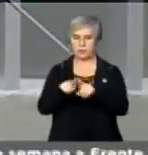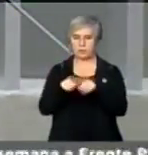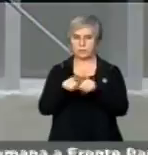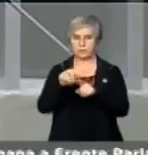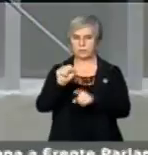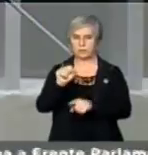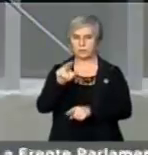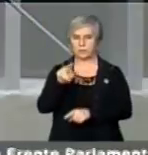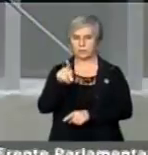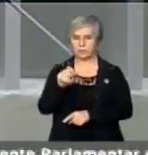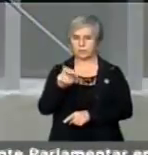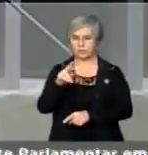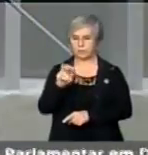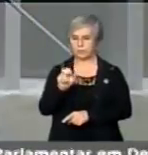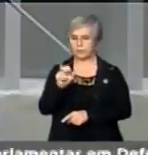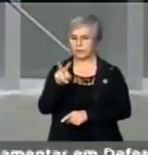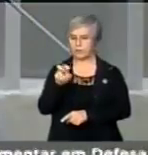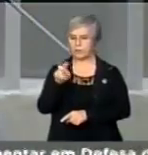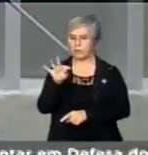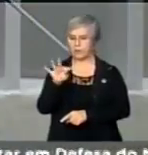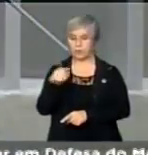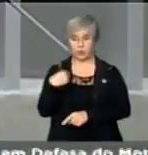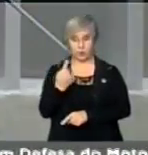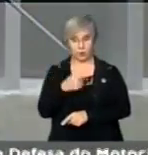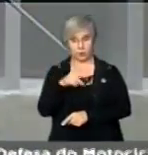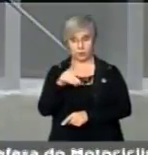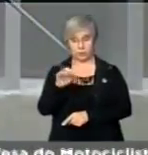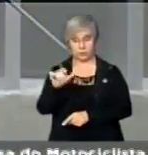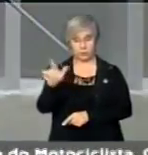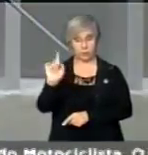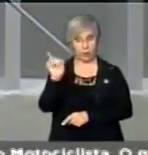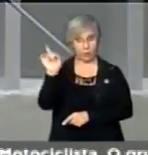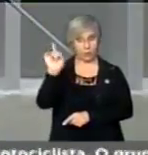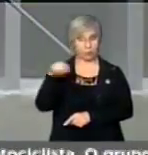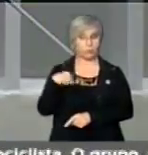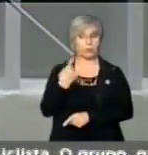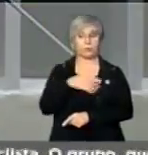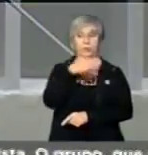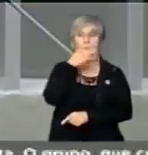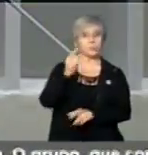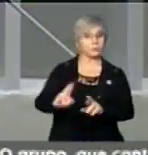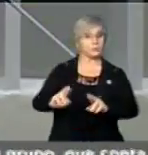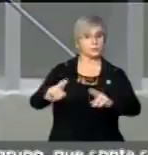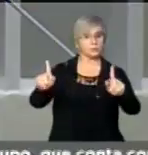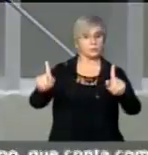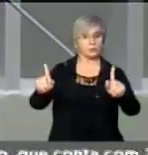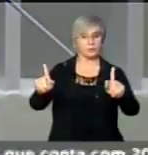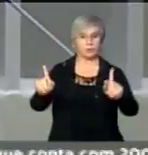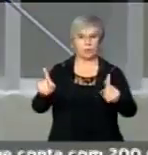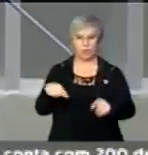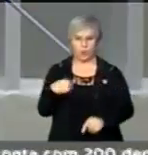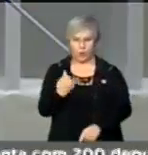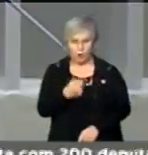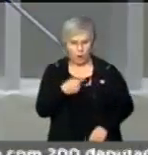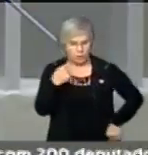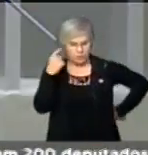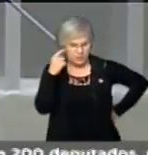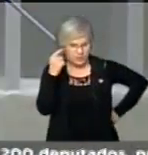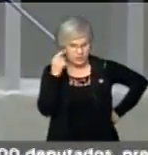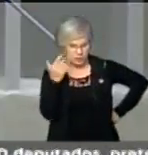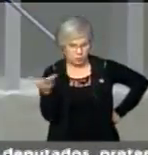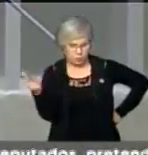Nós do PSOL não. Nós temos uma posição diferente e não achamos que hoje aqui há algo que